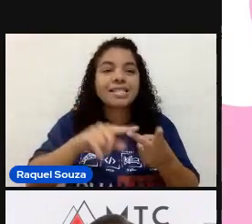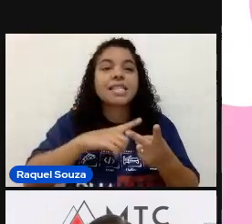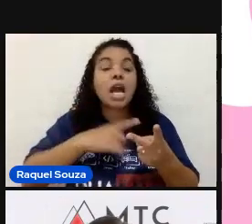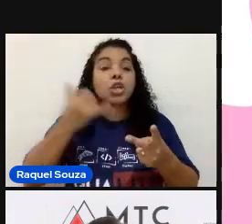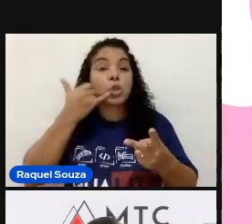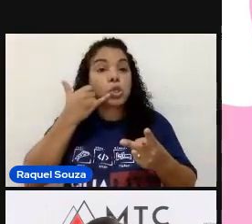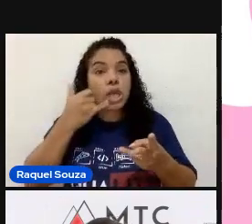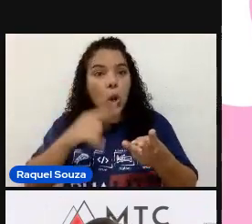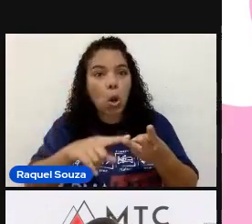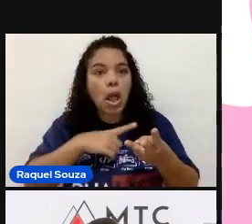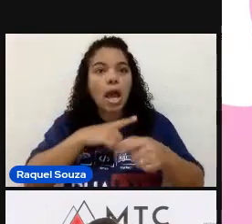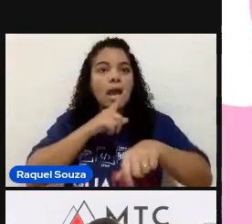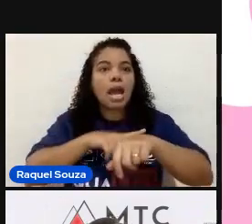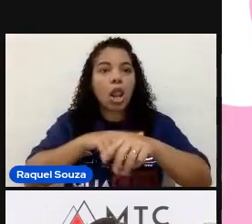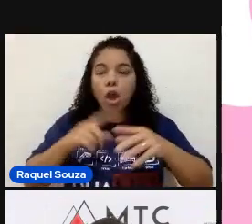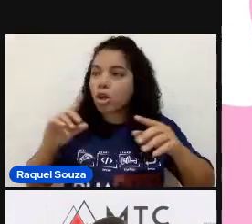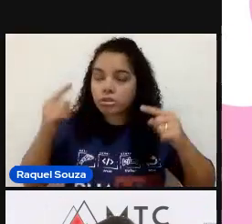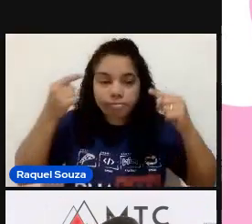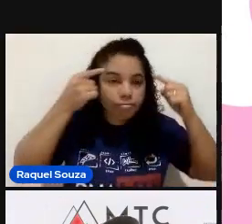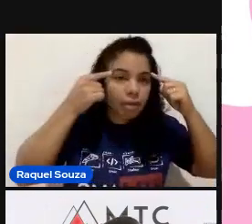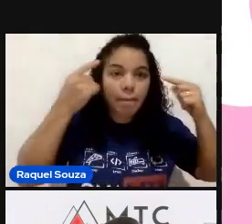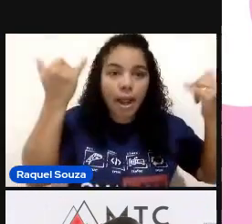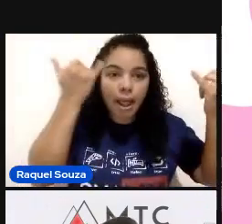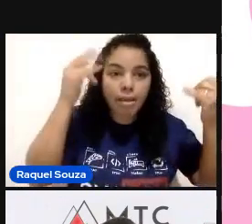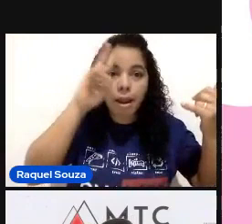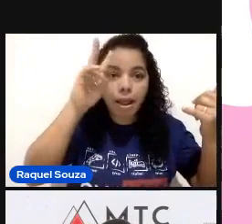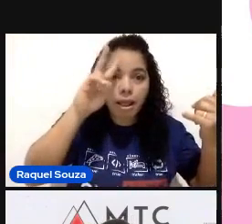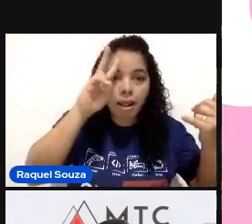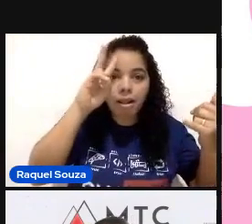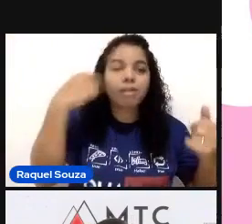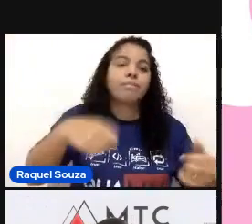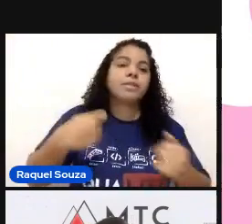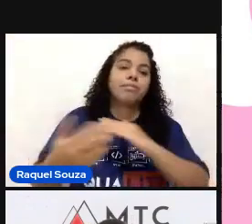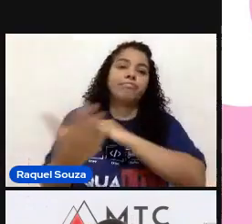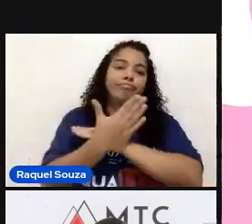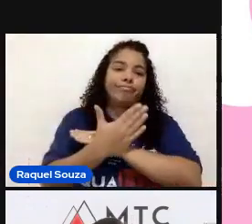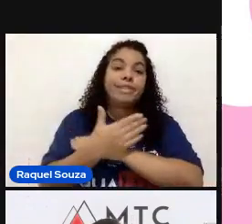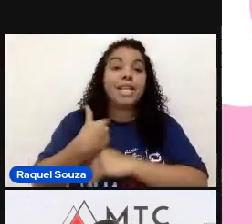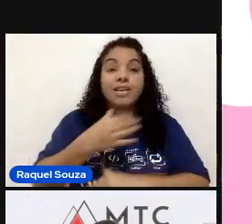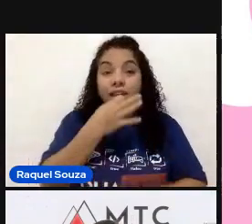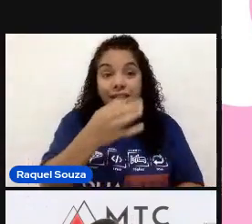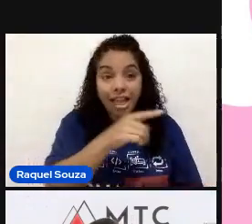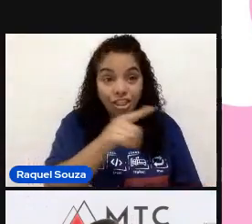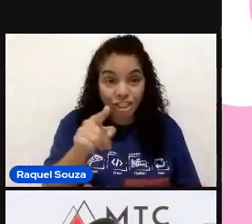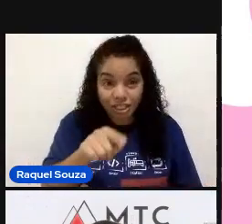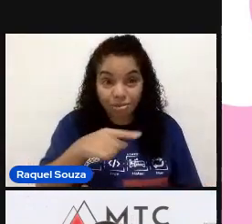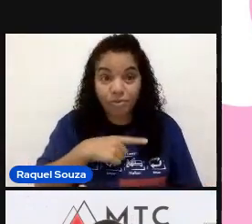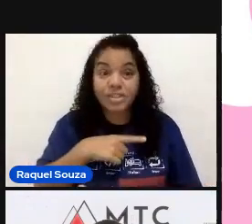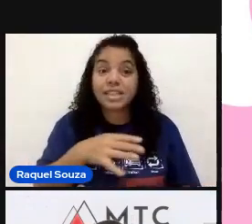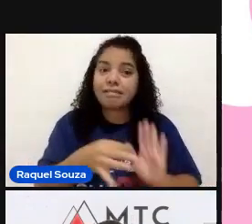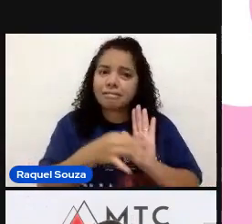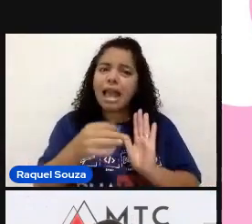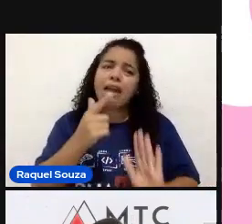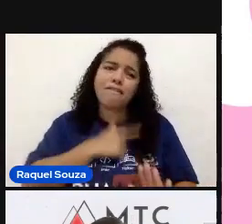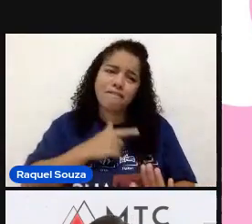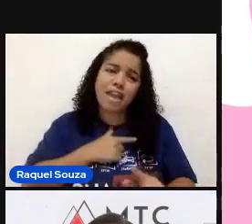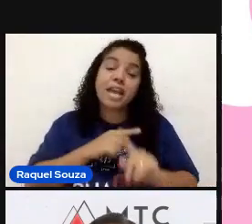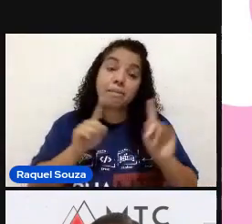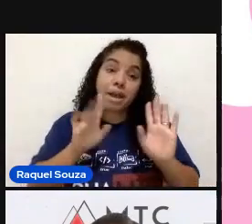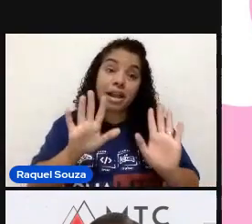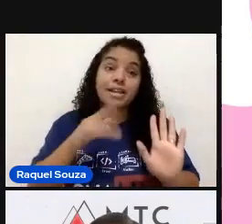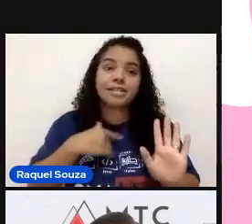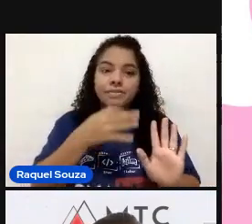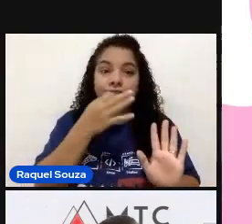meu relógio, porque sempre eu tenho que estar lembrando. Vou dar uma dica para vocês. É uma dica feia. Eu